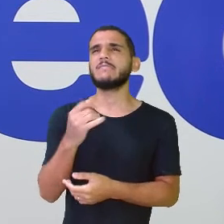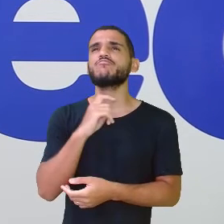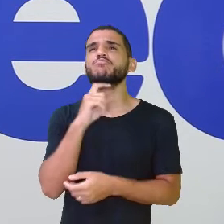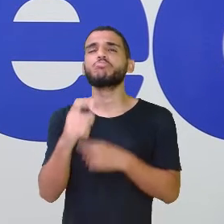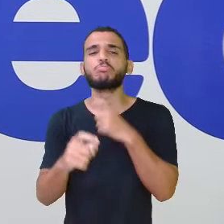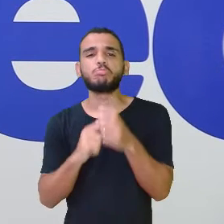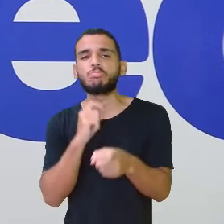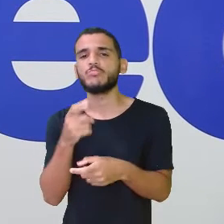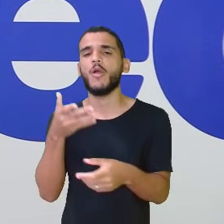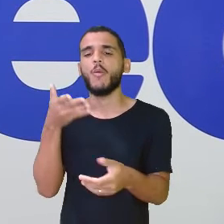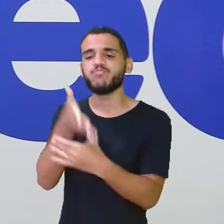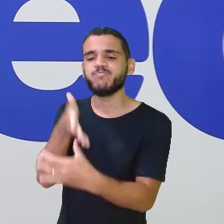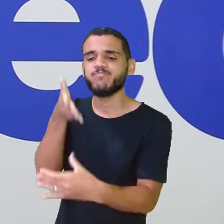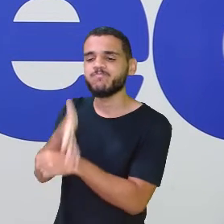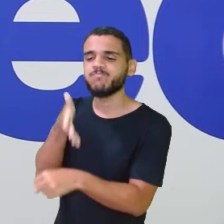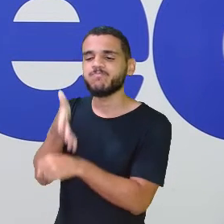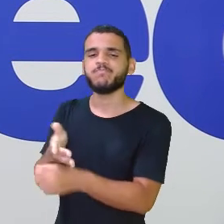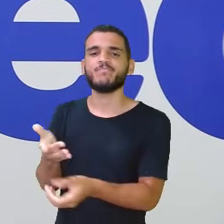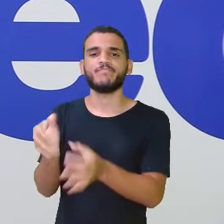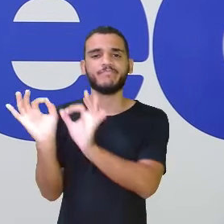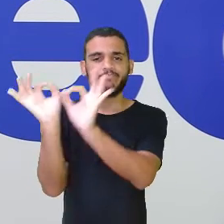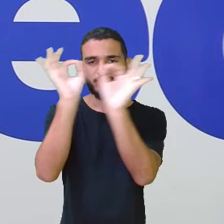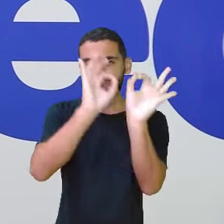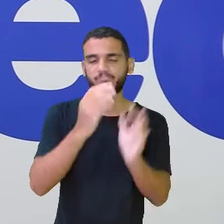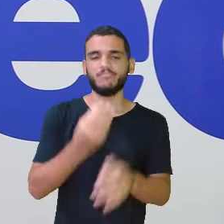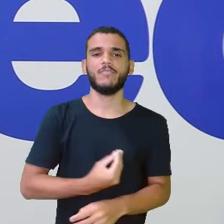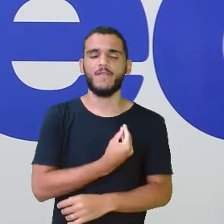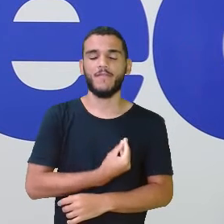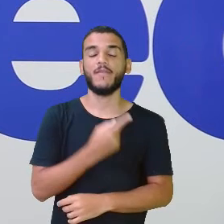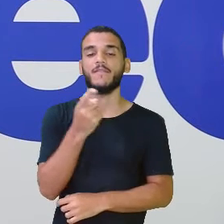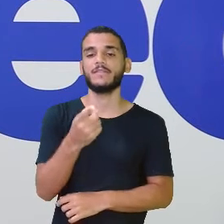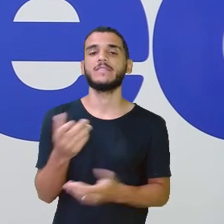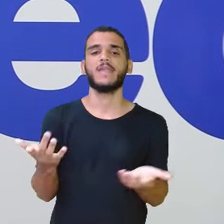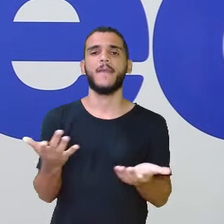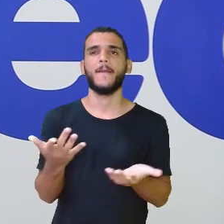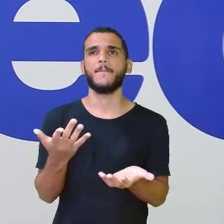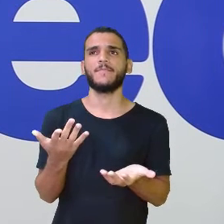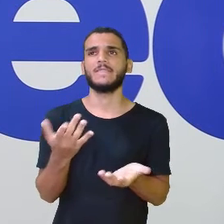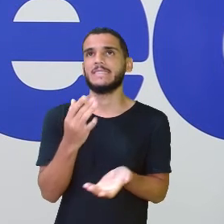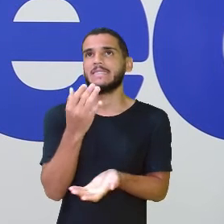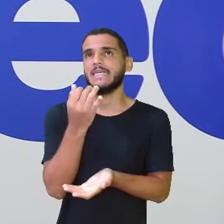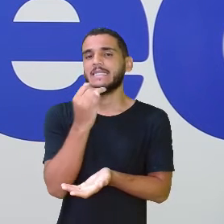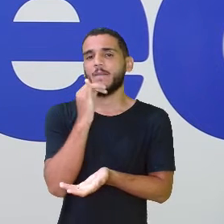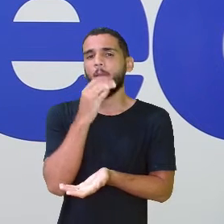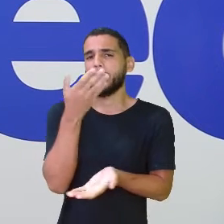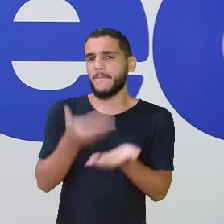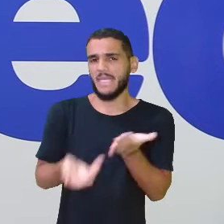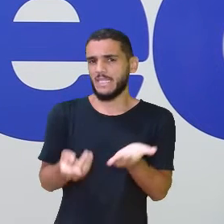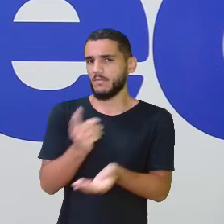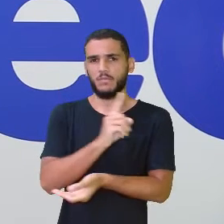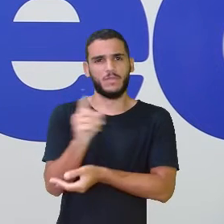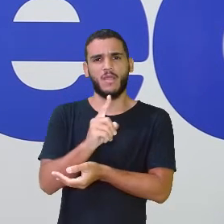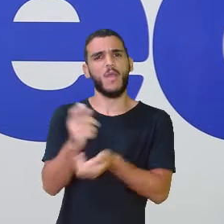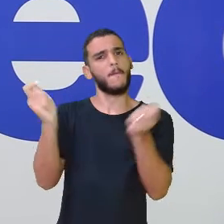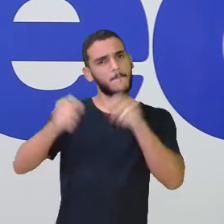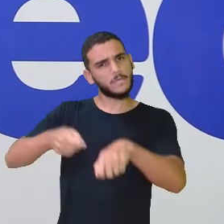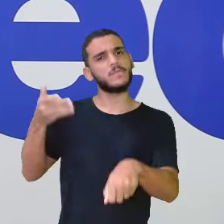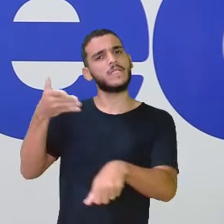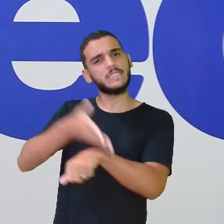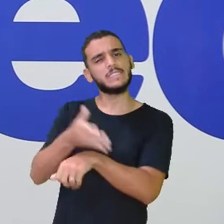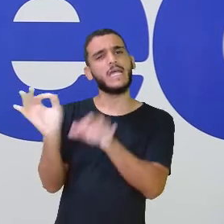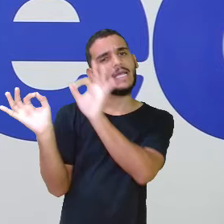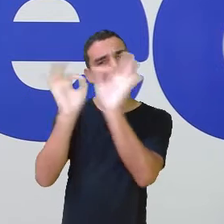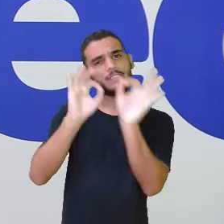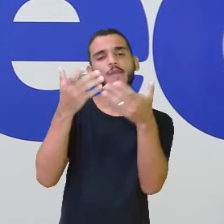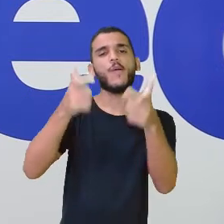conseguirem acompanhar essa aula ao vivo, você não perdeu ela, viu? Você pode acessá-la, essa